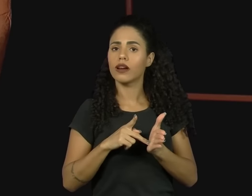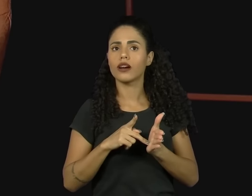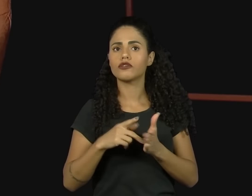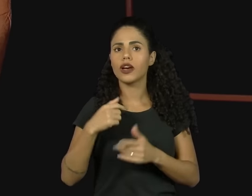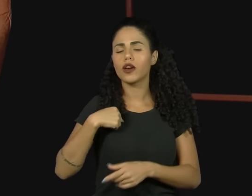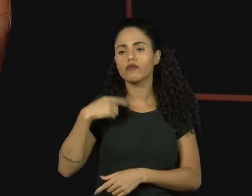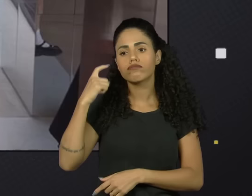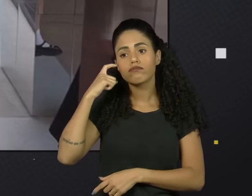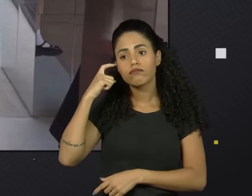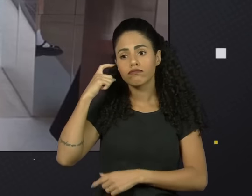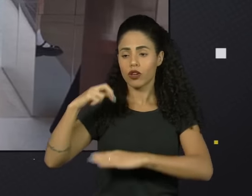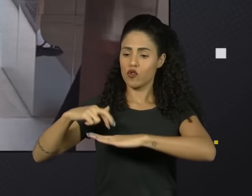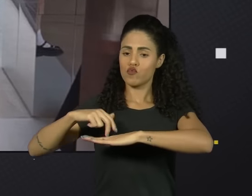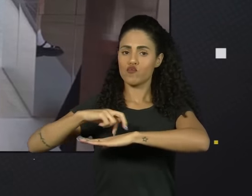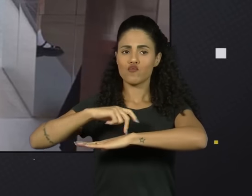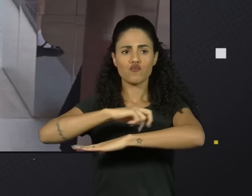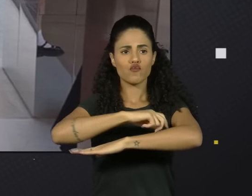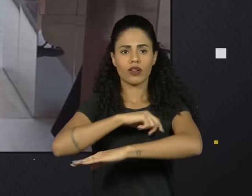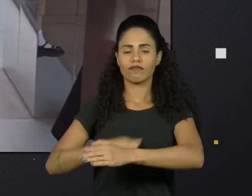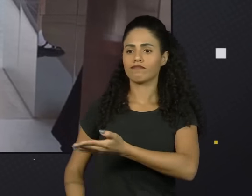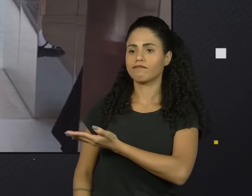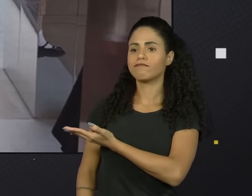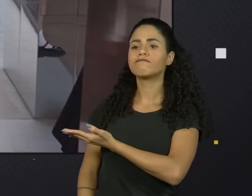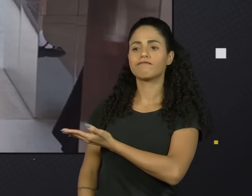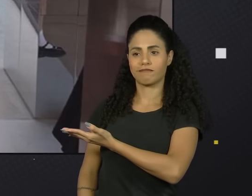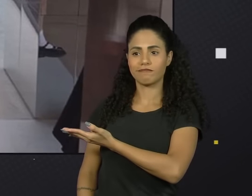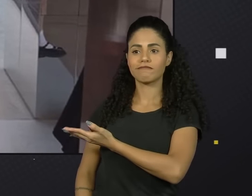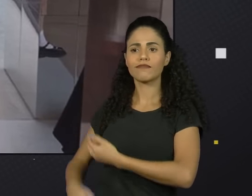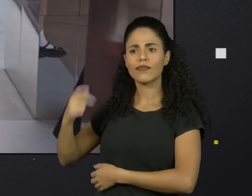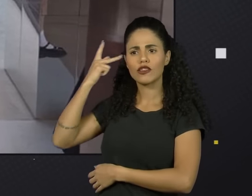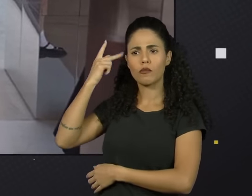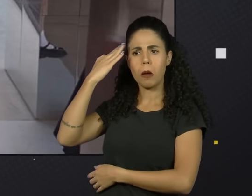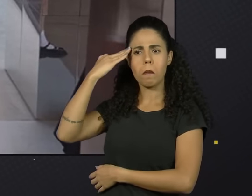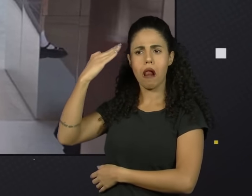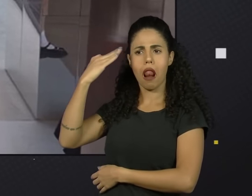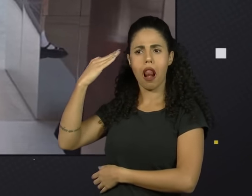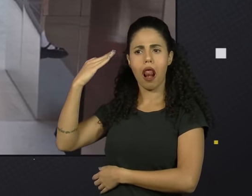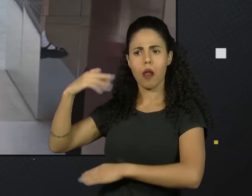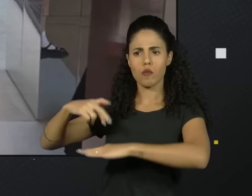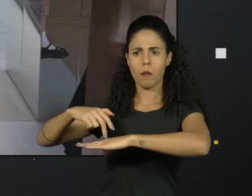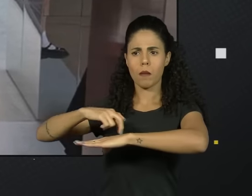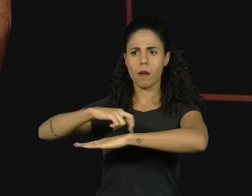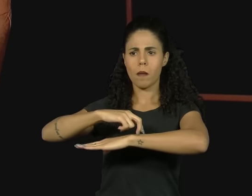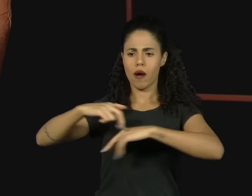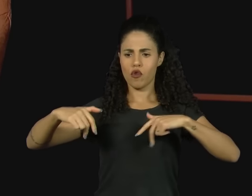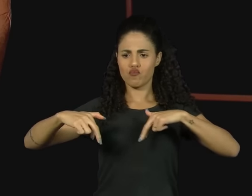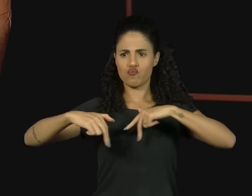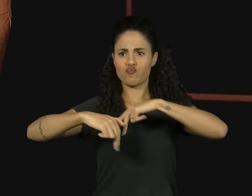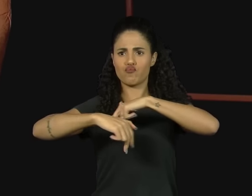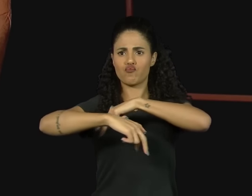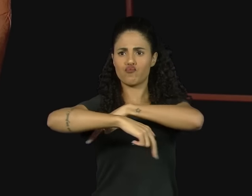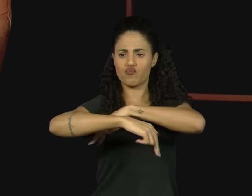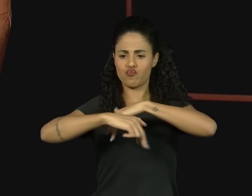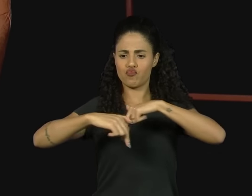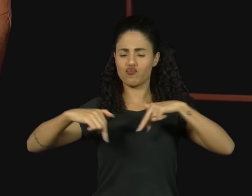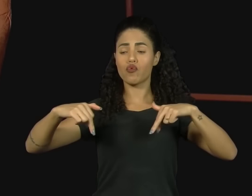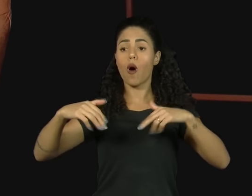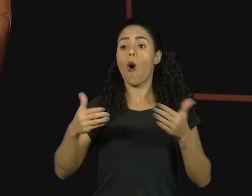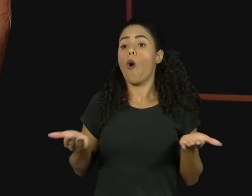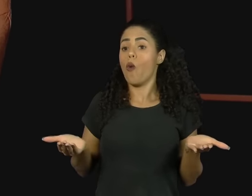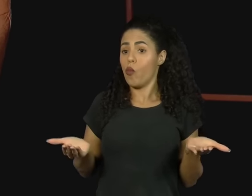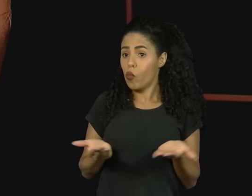Fashion Week, ele retrata exatamente o que acontece. E